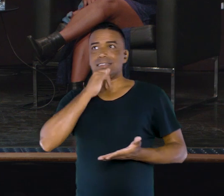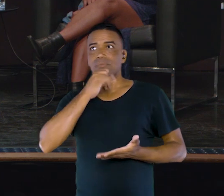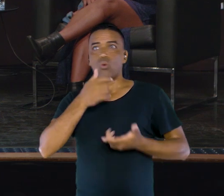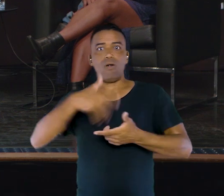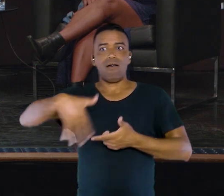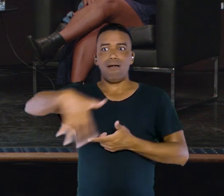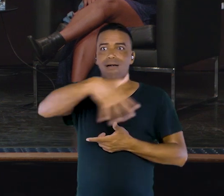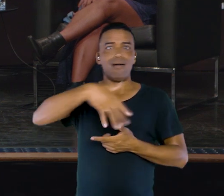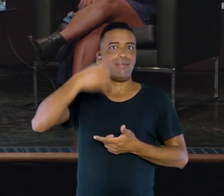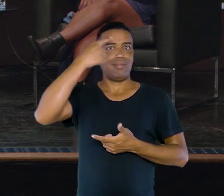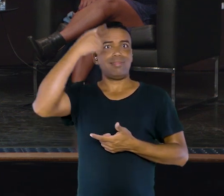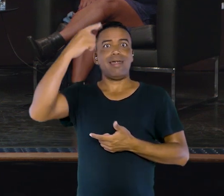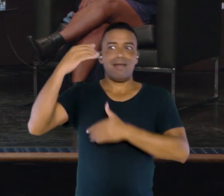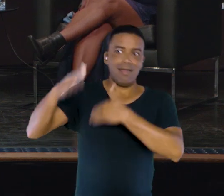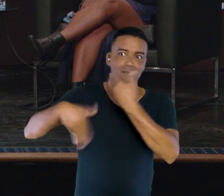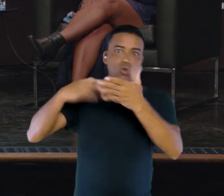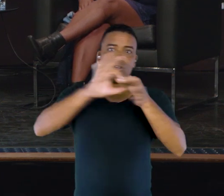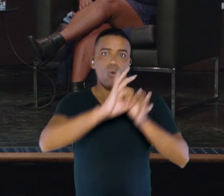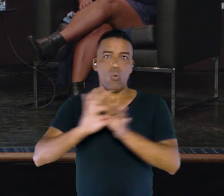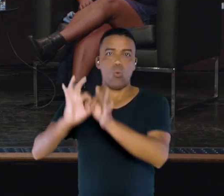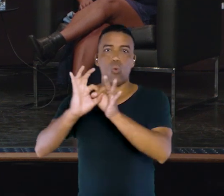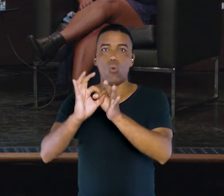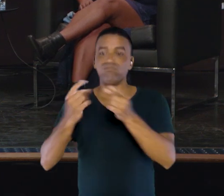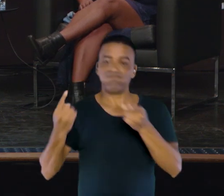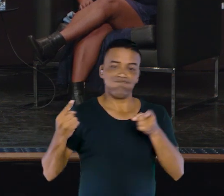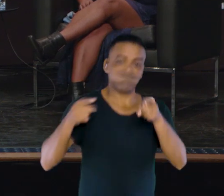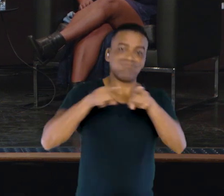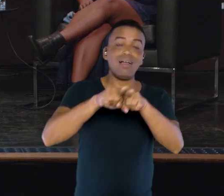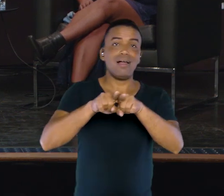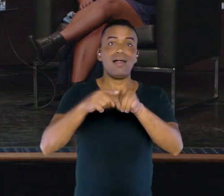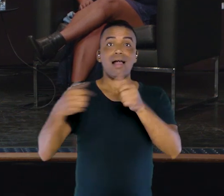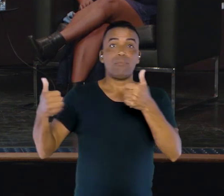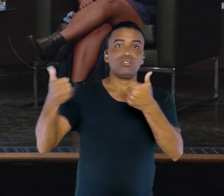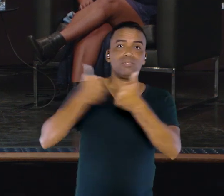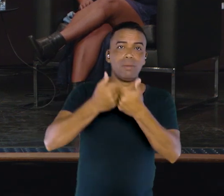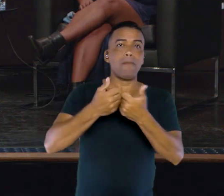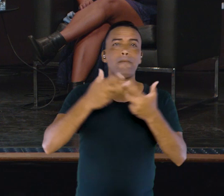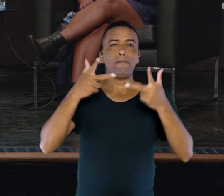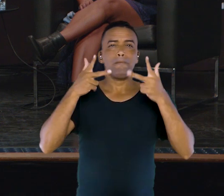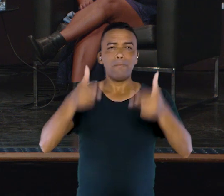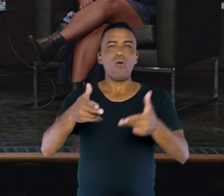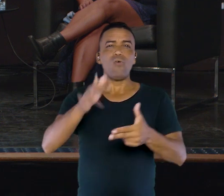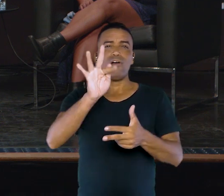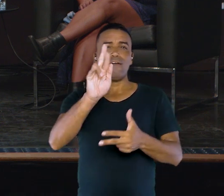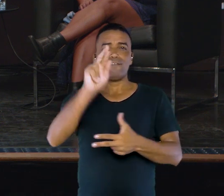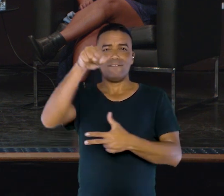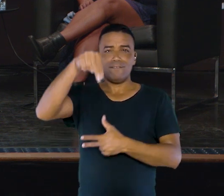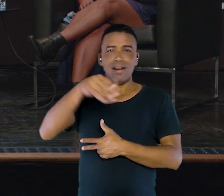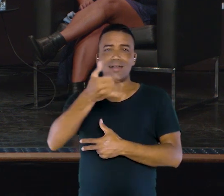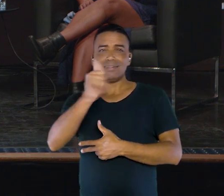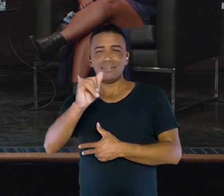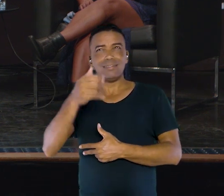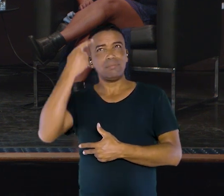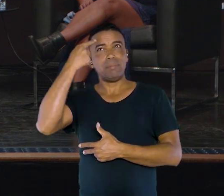área, achei incrível essa ideia de coevolução, acho que se aproxima muito do que a Parenta trouxe, de pensar de maneira coletiva